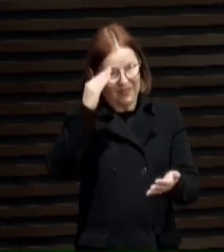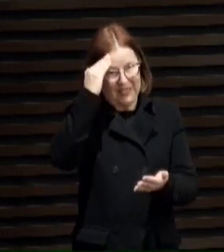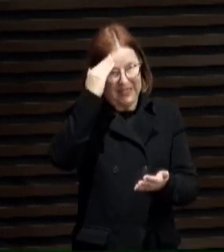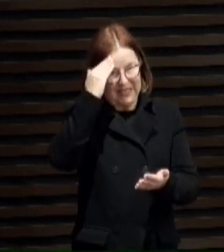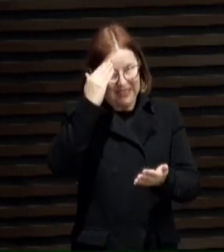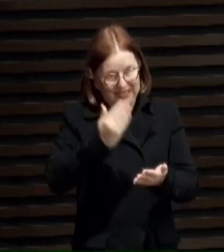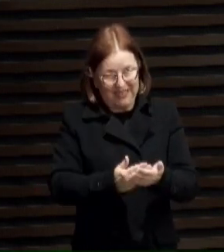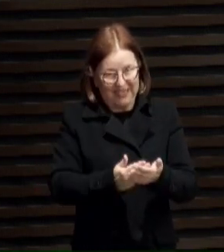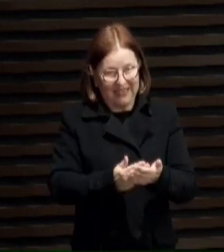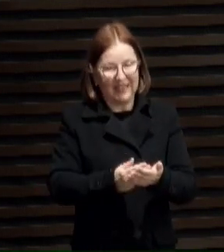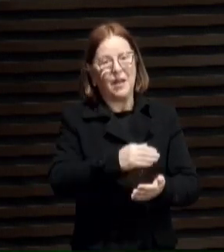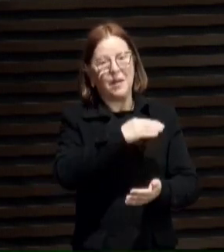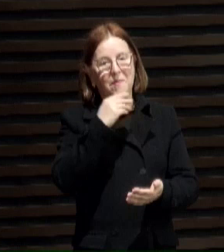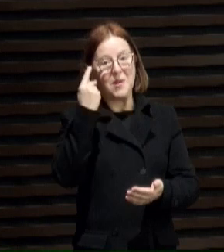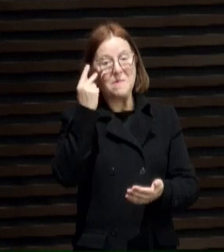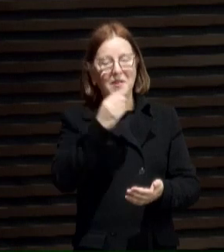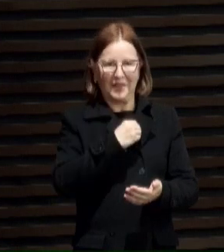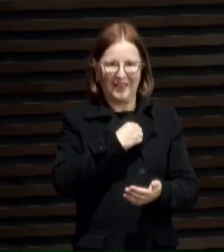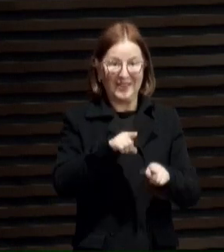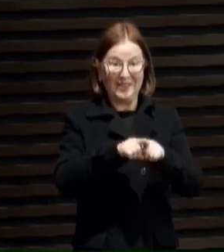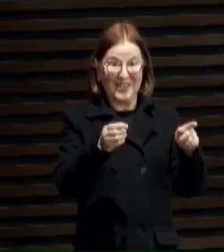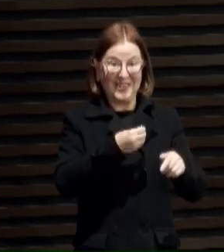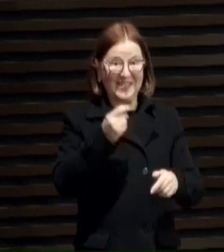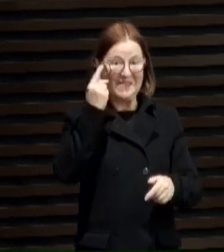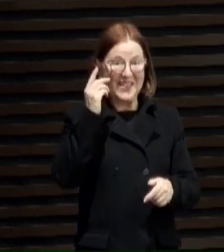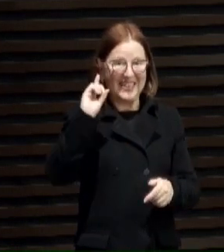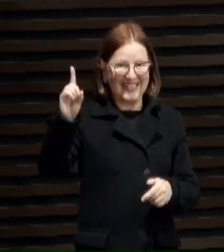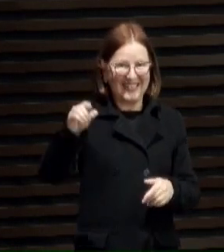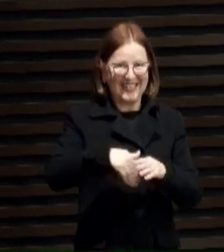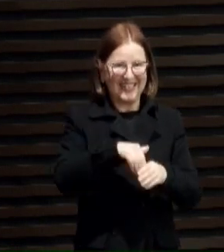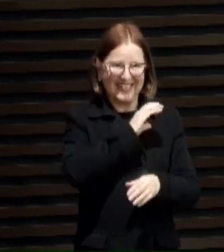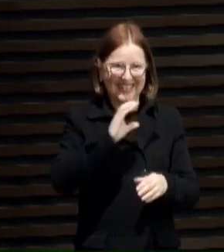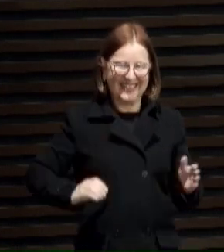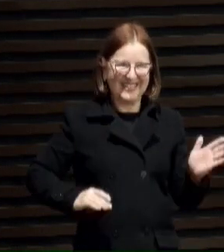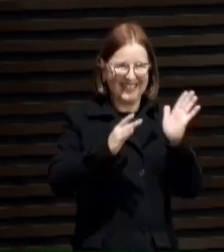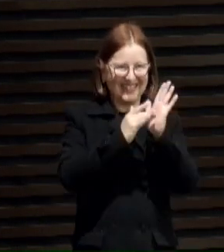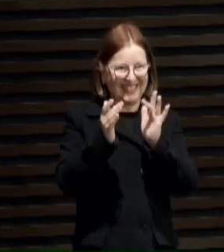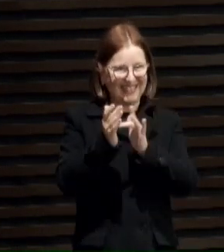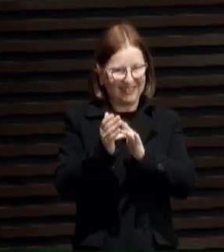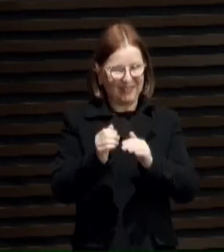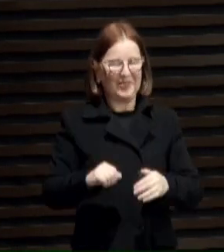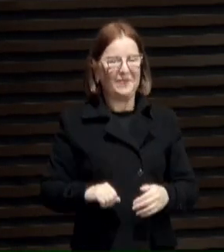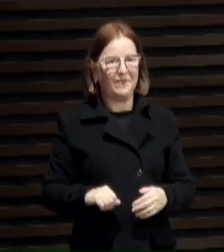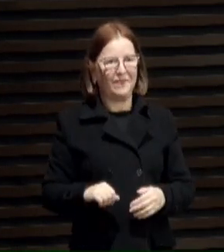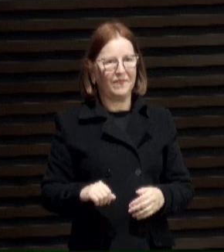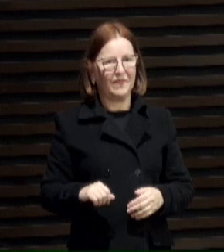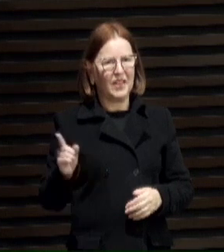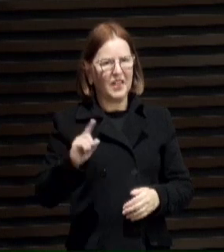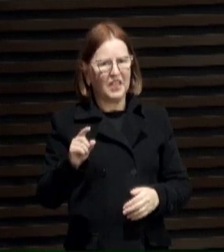considerai-vos mortos para o pecado, mas vivos para Deus em Cristo Jesus. Não reine,